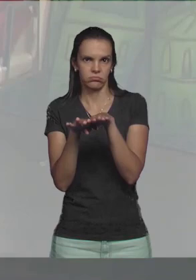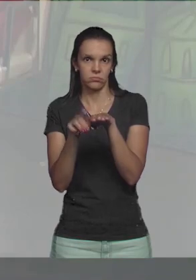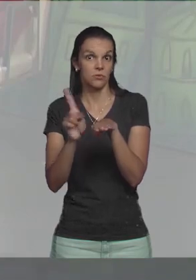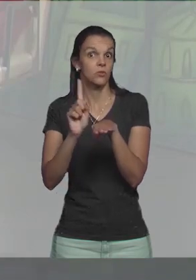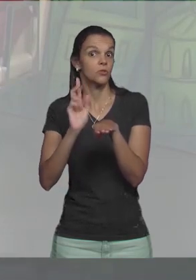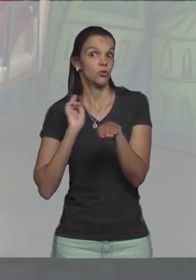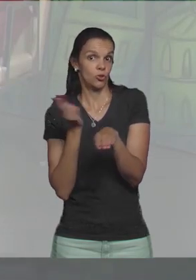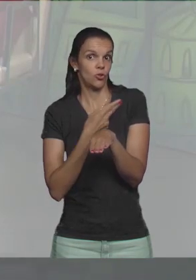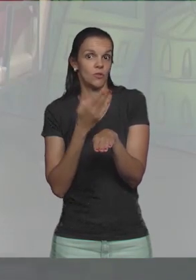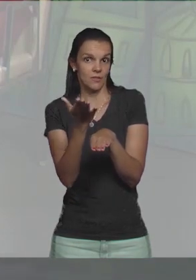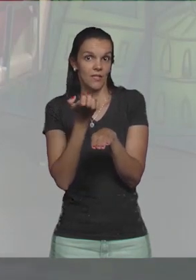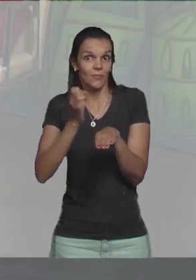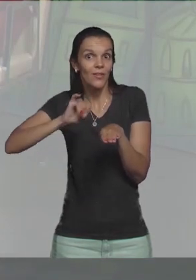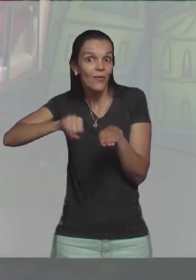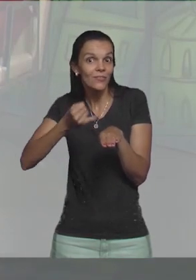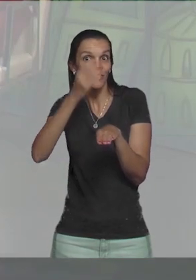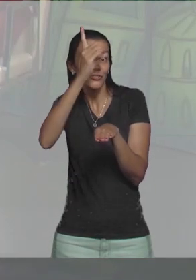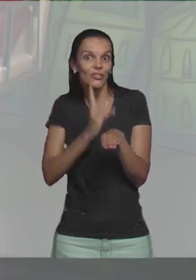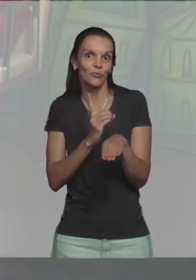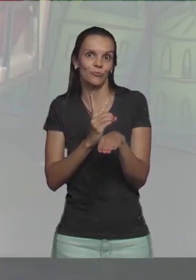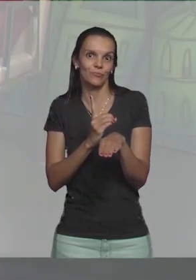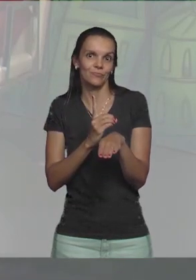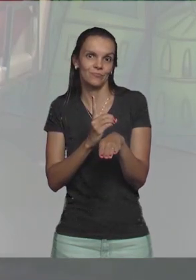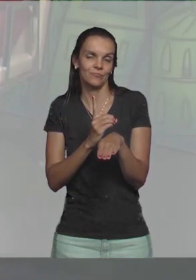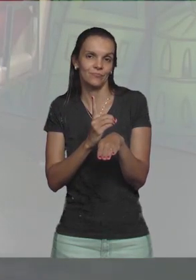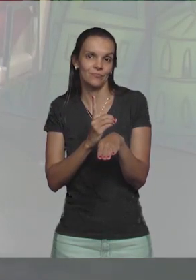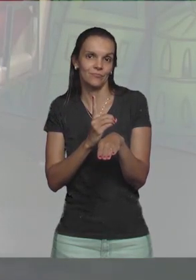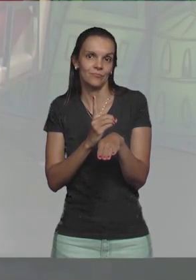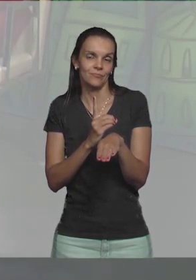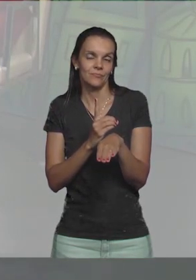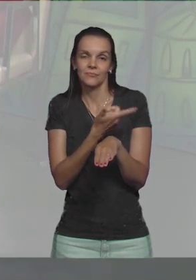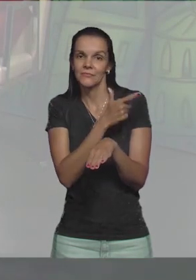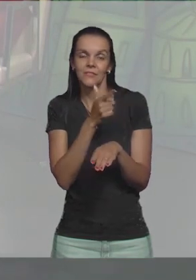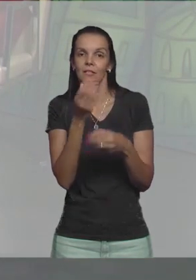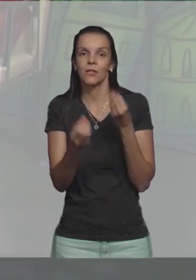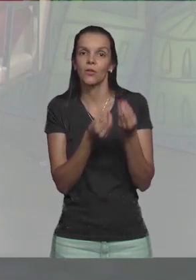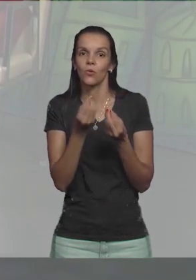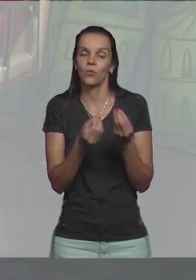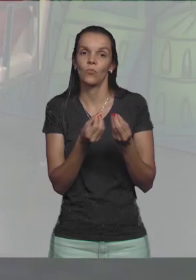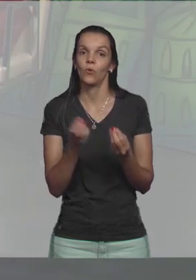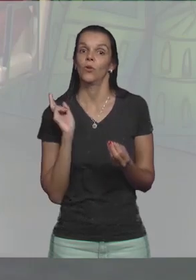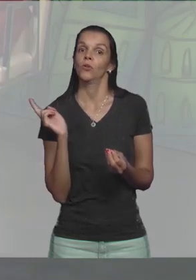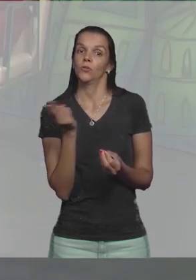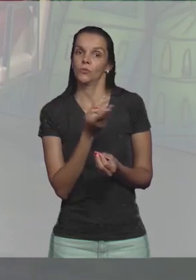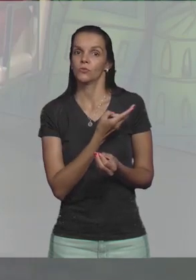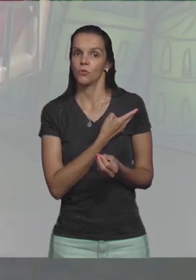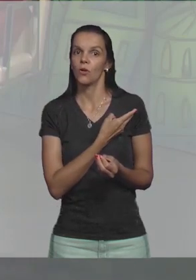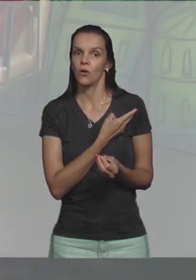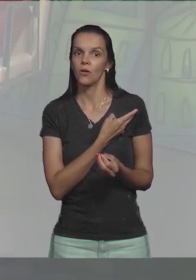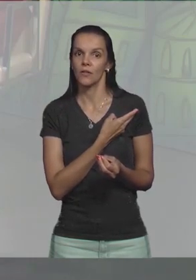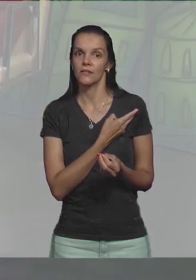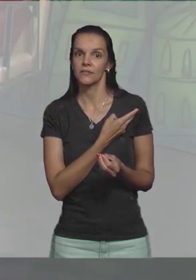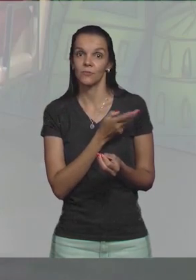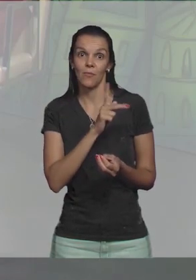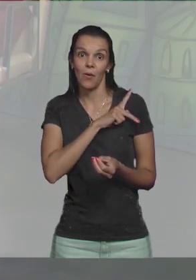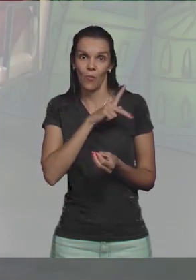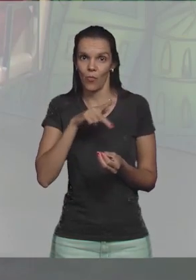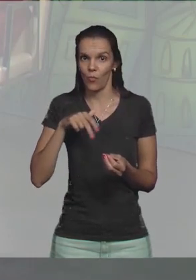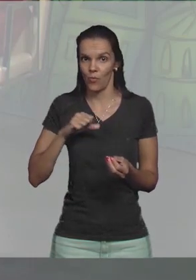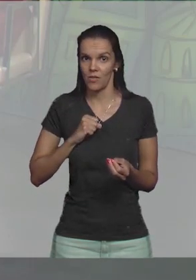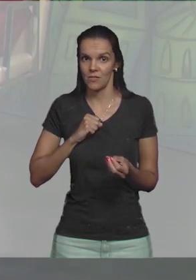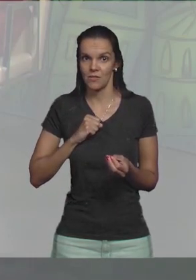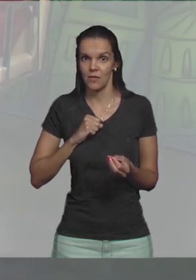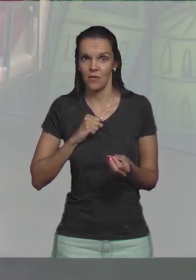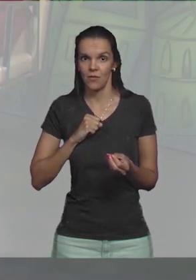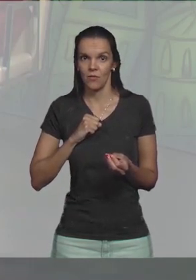Nós queremos oportunidades de direito, né? Não tem como a gente deixar uma civilização, uma população inteira